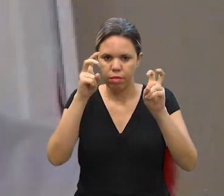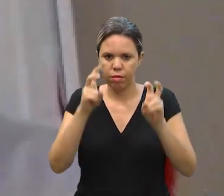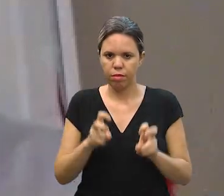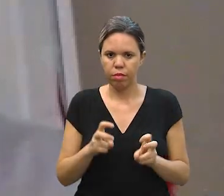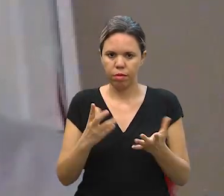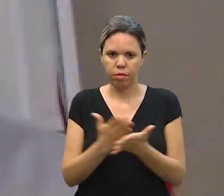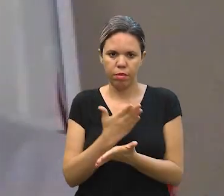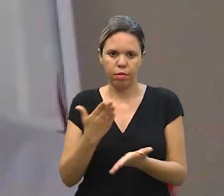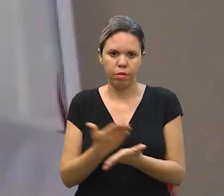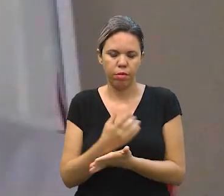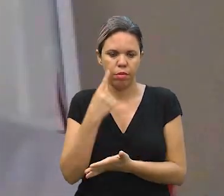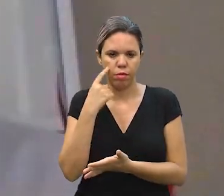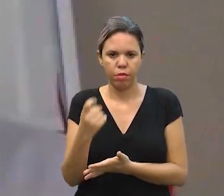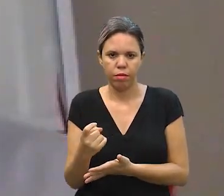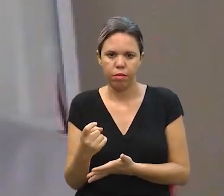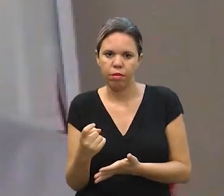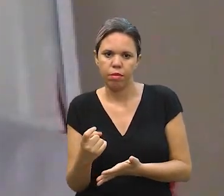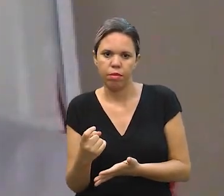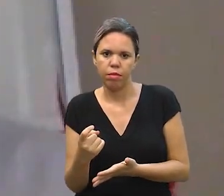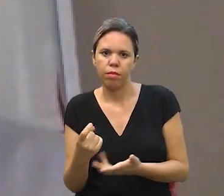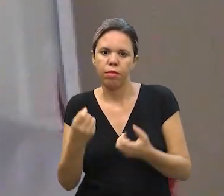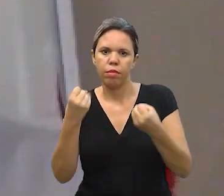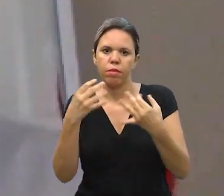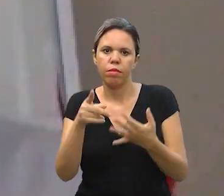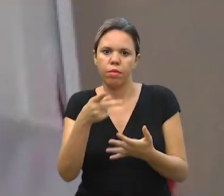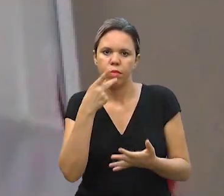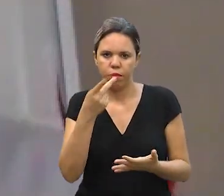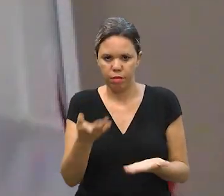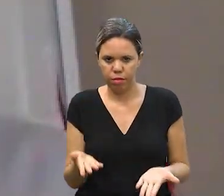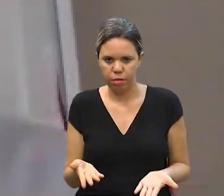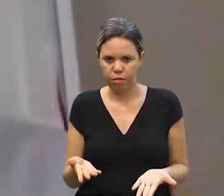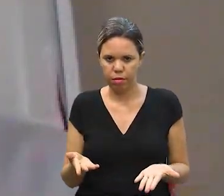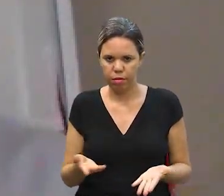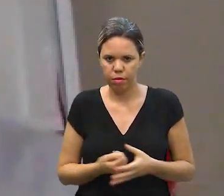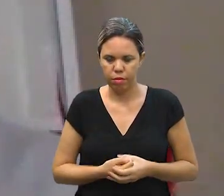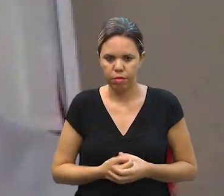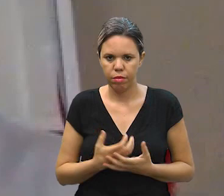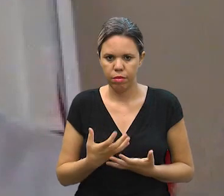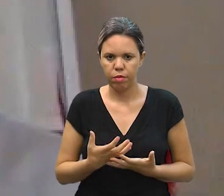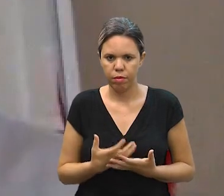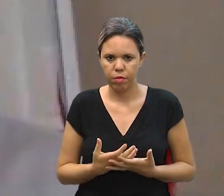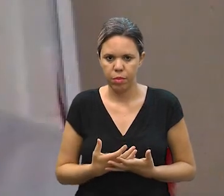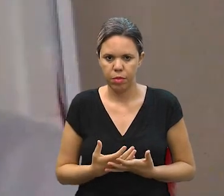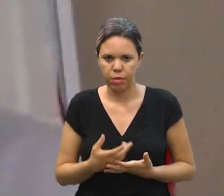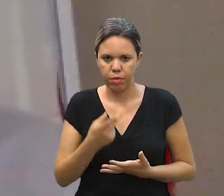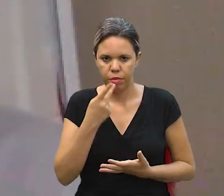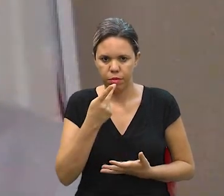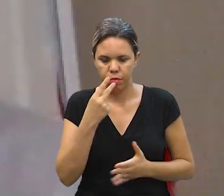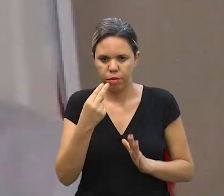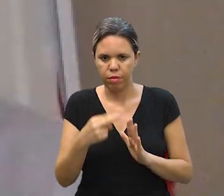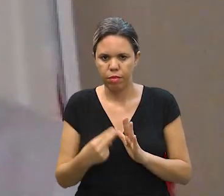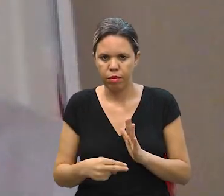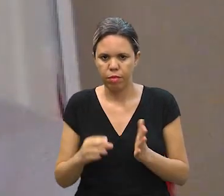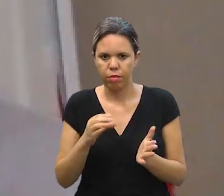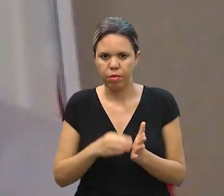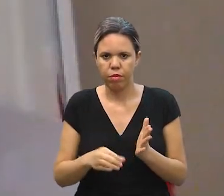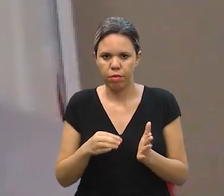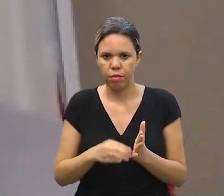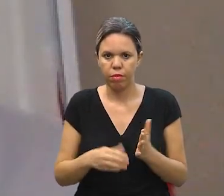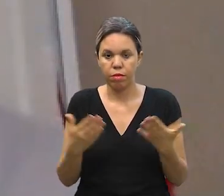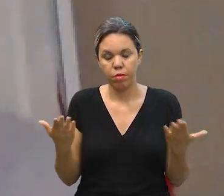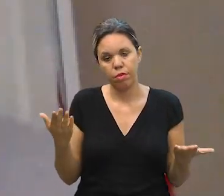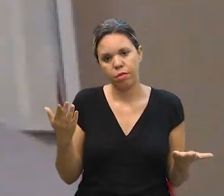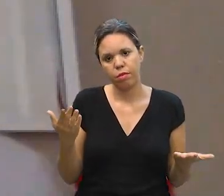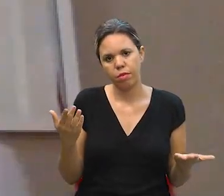respeito desse livro muito interessante. Mais alguma coisa que a senhora queira destacar? Eu quero dizer o nome dos capítulos,